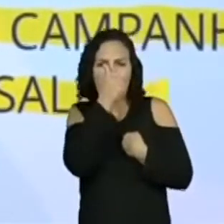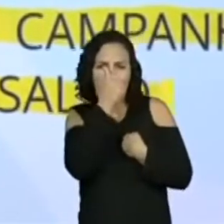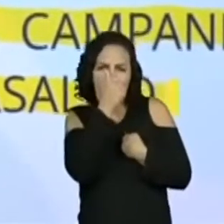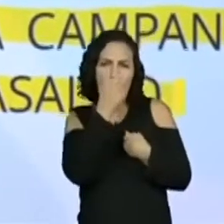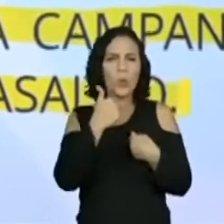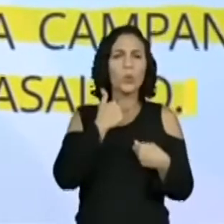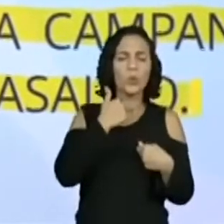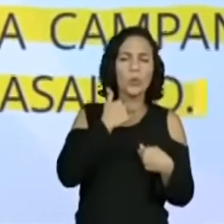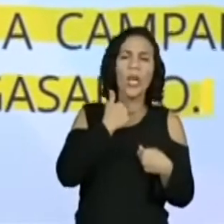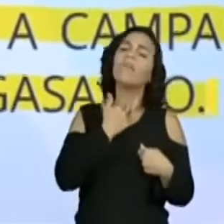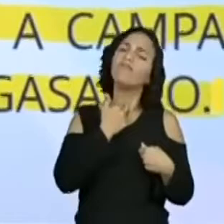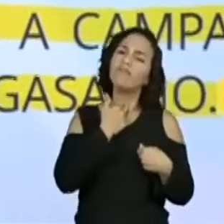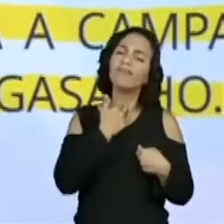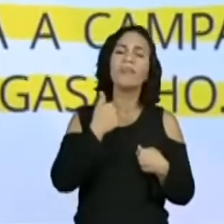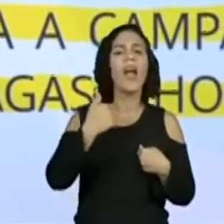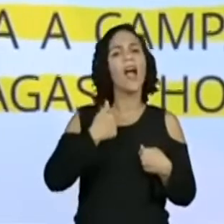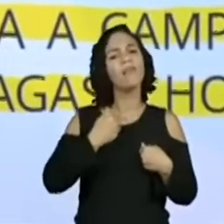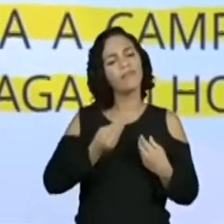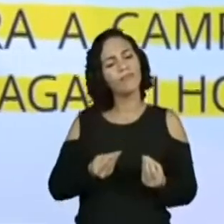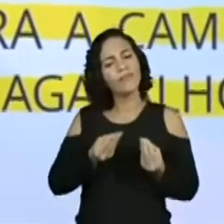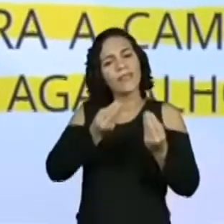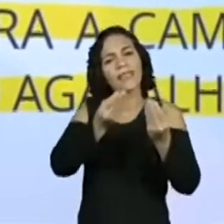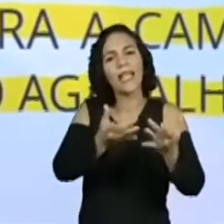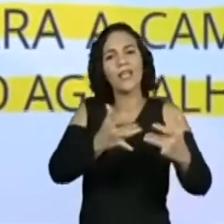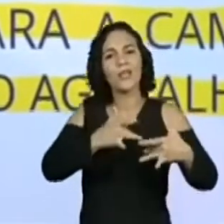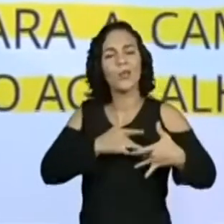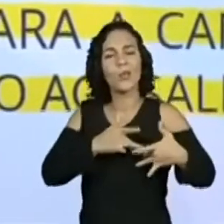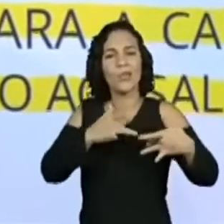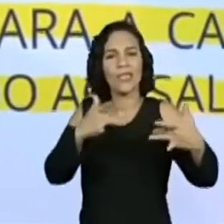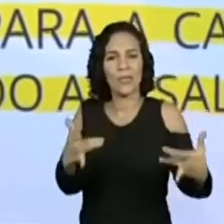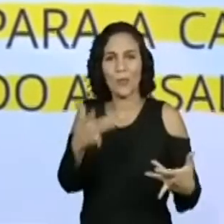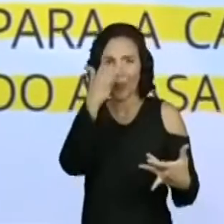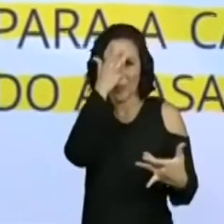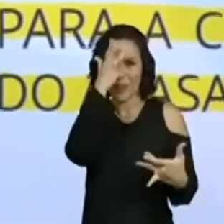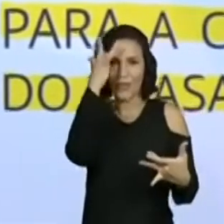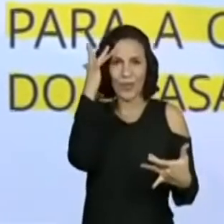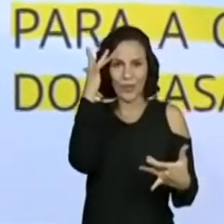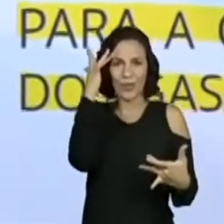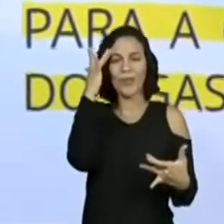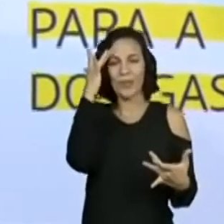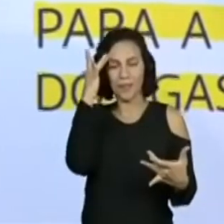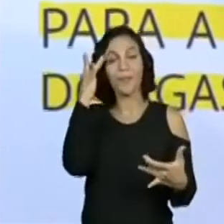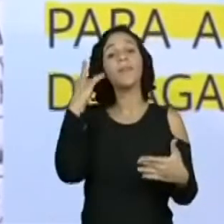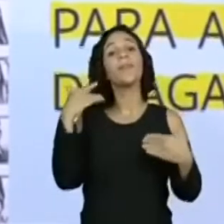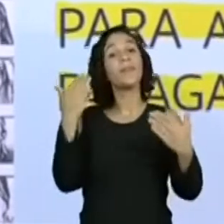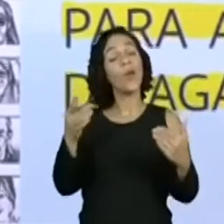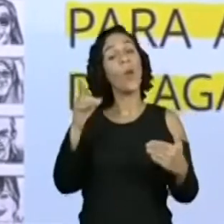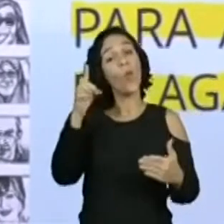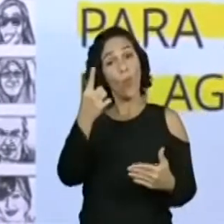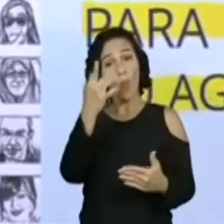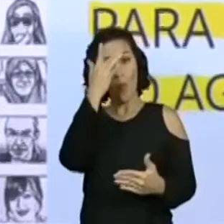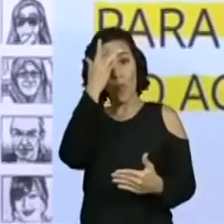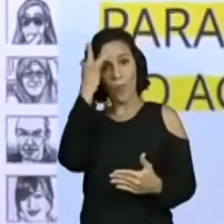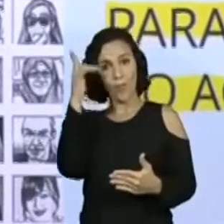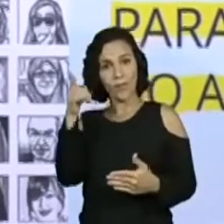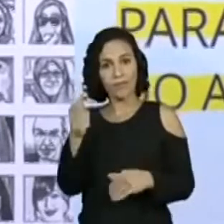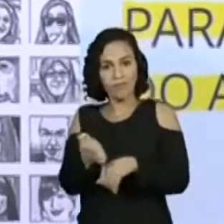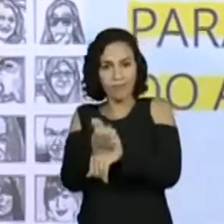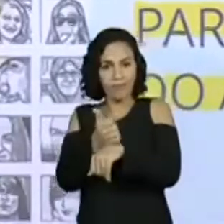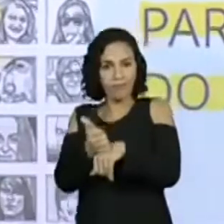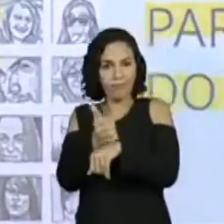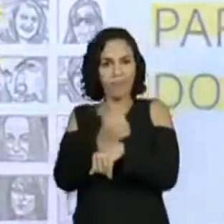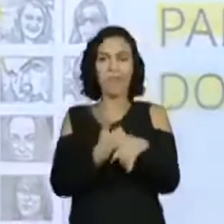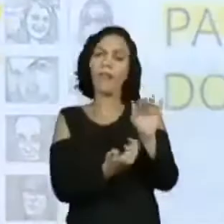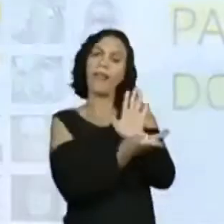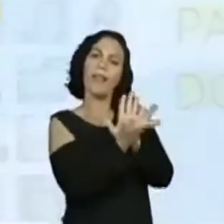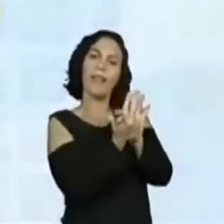essa imagem quer dizer? Que por enquanto a gente estava achando que era o quê? Fotos de pessoas. Não, a gente já pode dizer que tem um artista que fez uma obra. Isso.